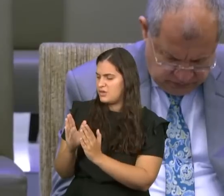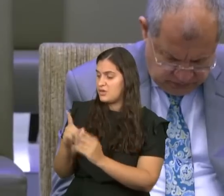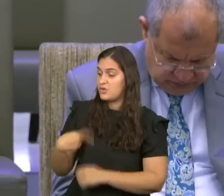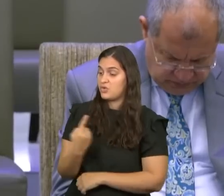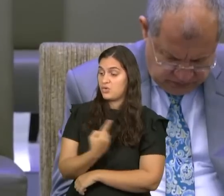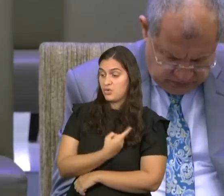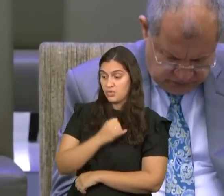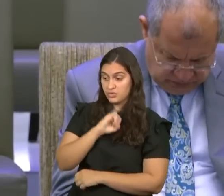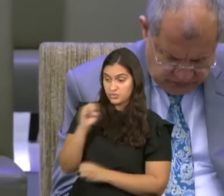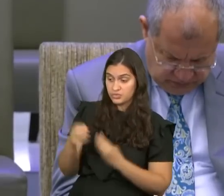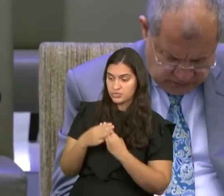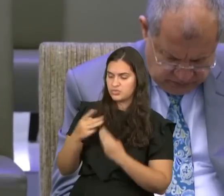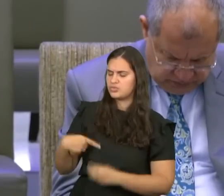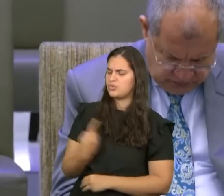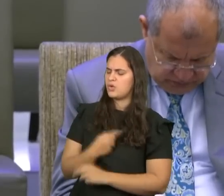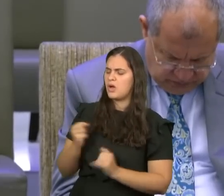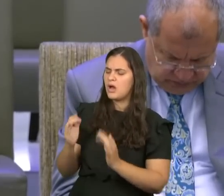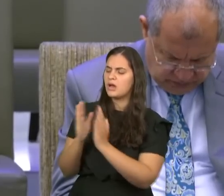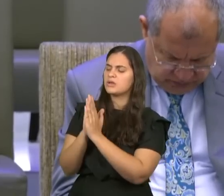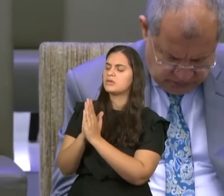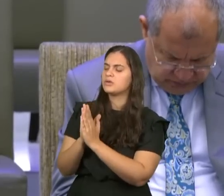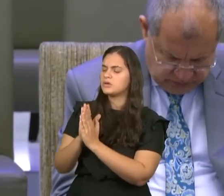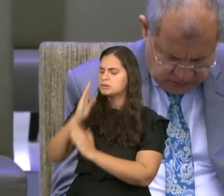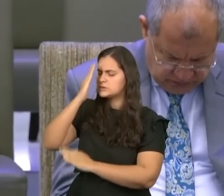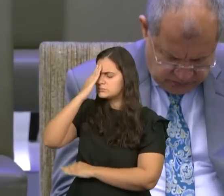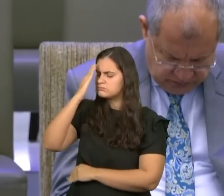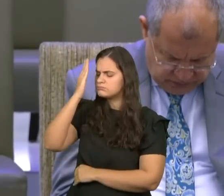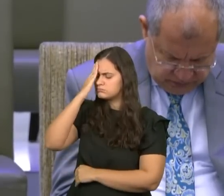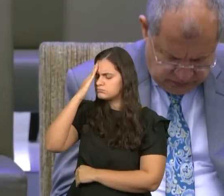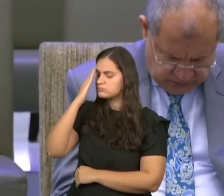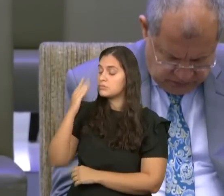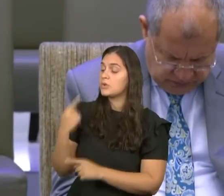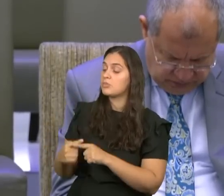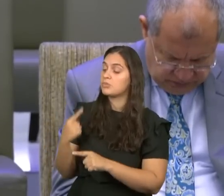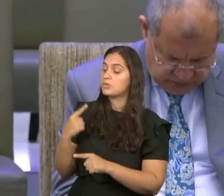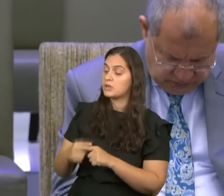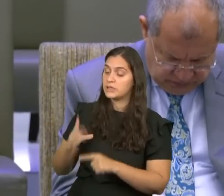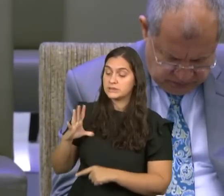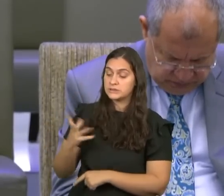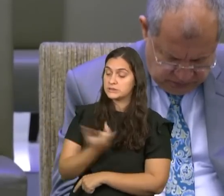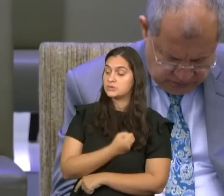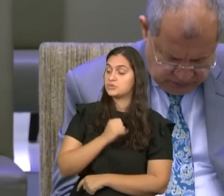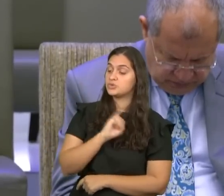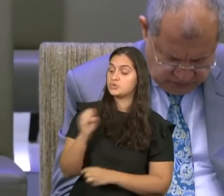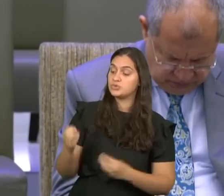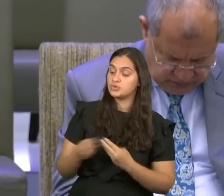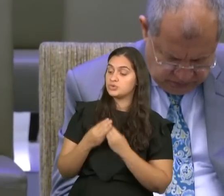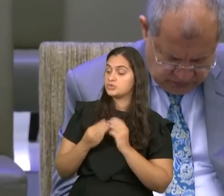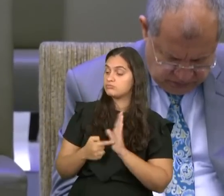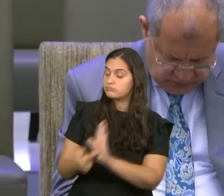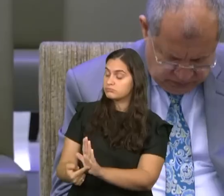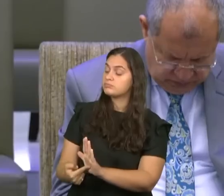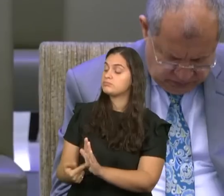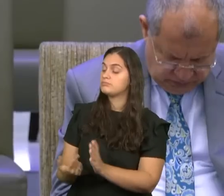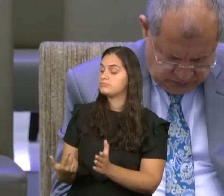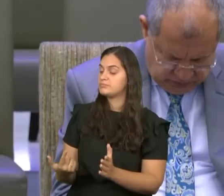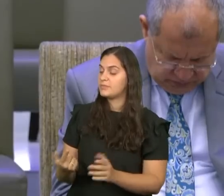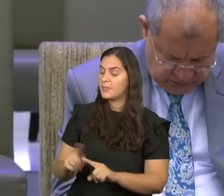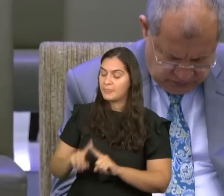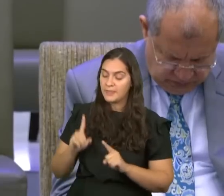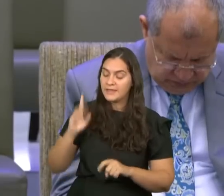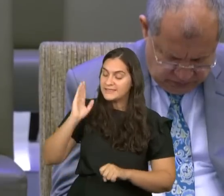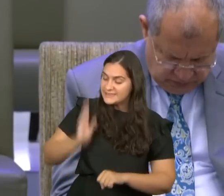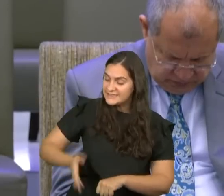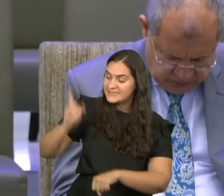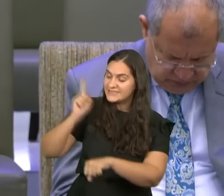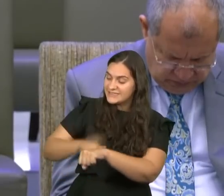adoramos com conhecimento pois a salvação vem por meio dos judeus mas está chegando a hora e de fato já